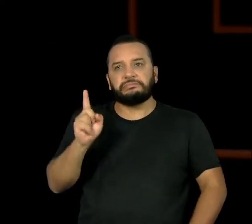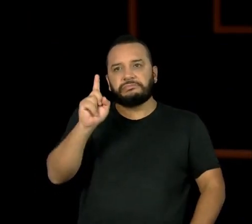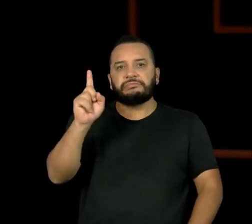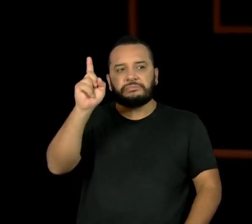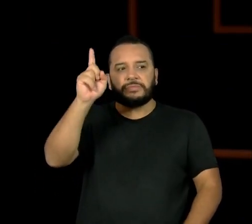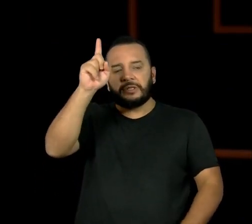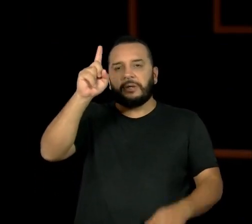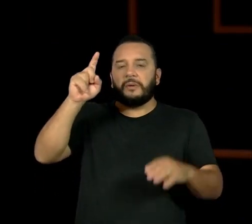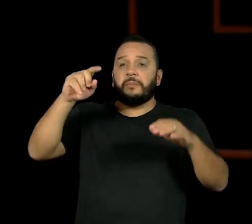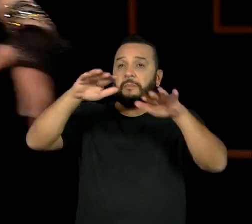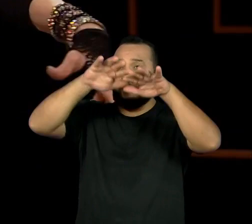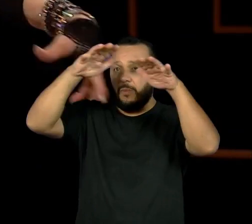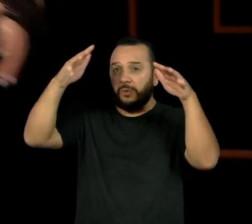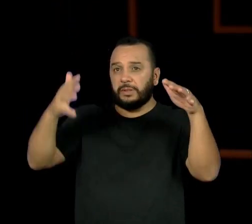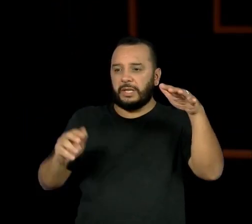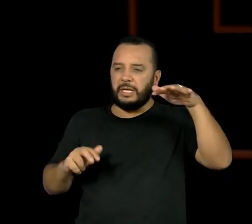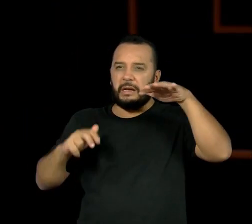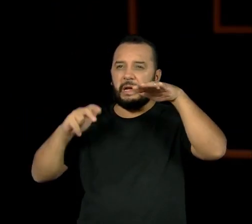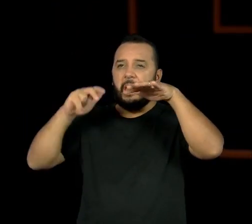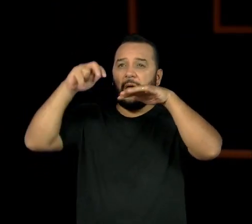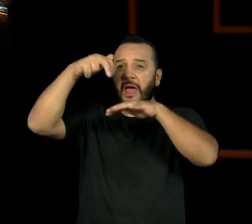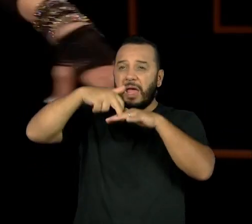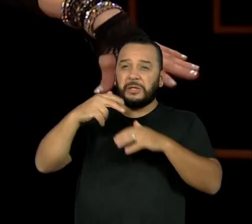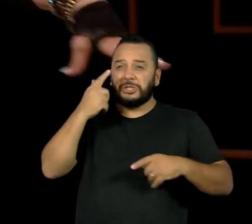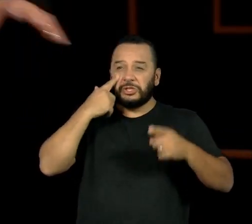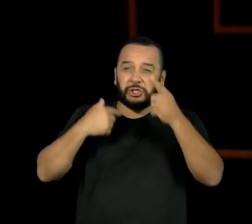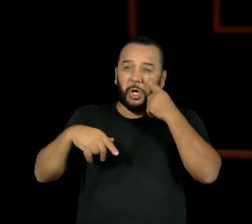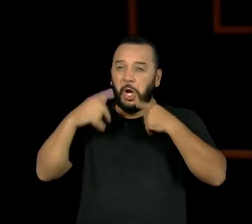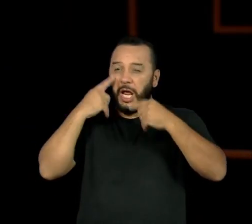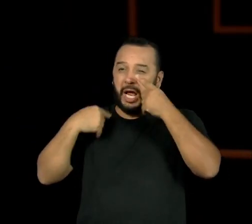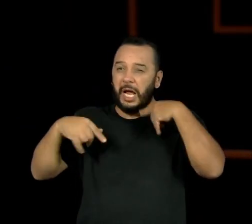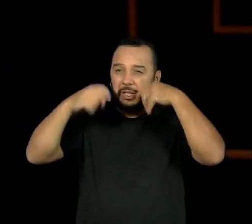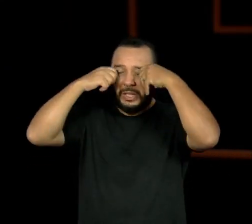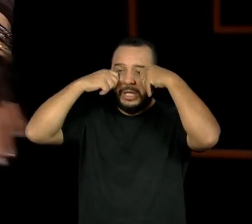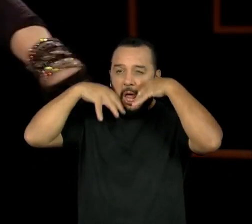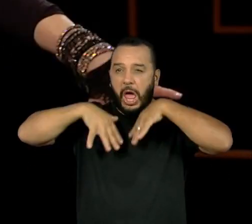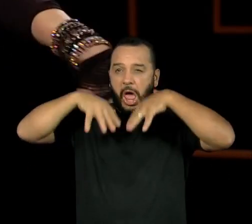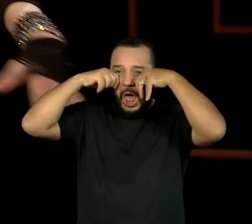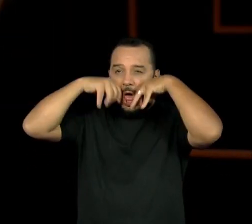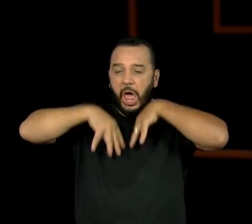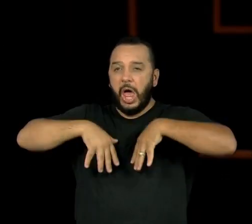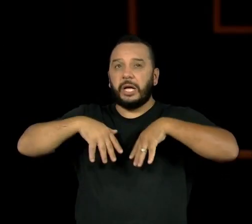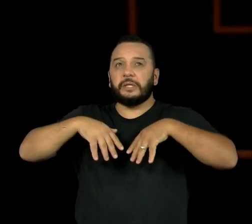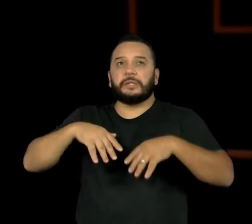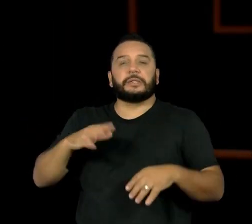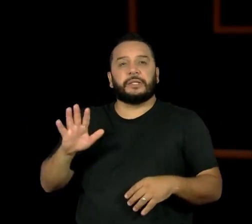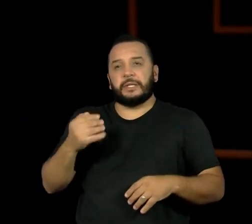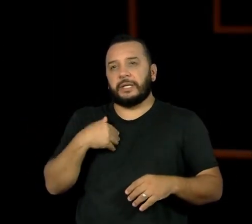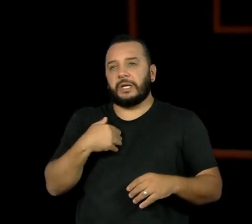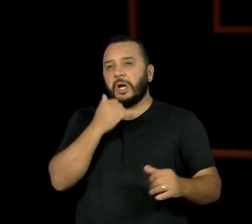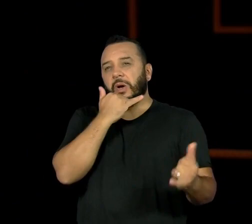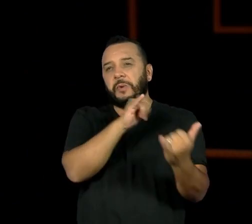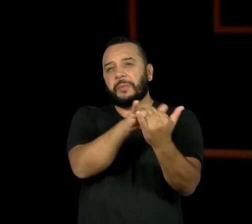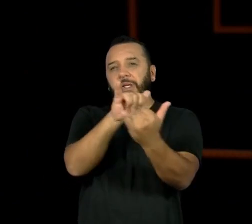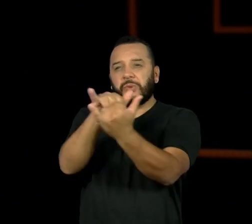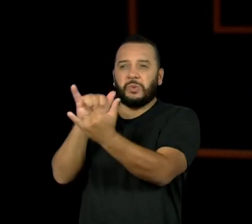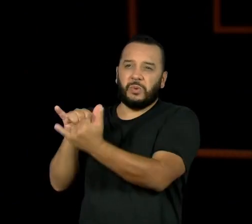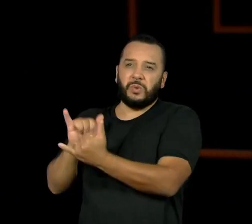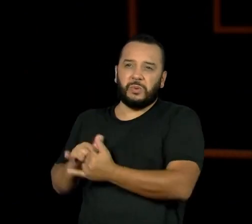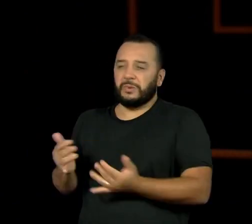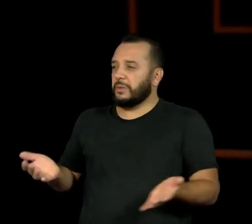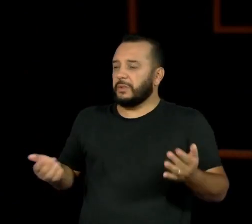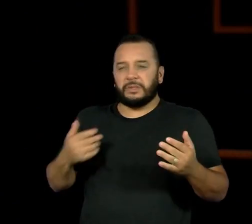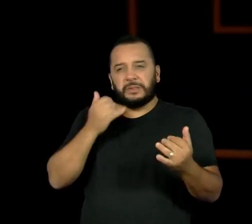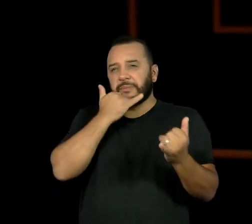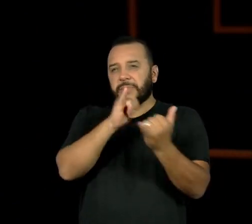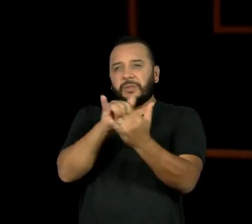do monte, eu estou chorando adoidado, lavando a alma, perdoando, não, eu perdoo todos eles, eles não sabem quem eu sou, tá